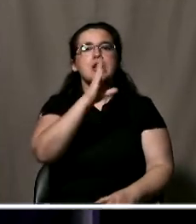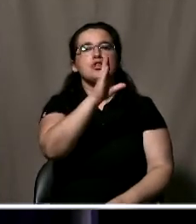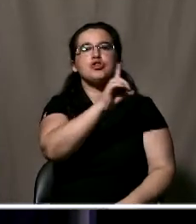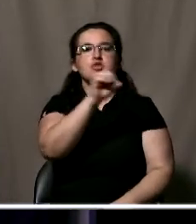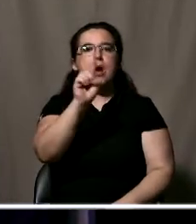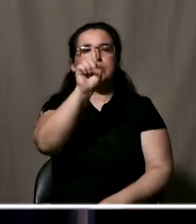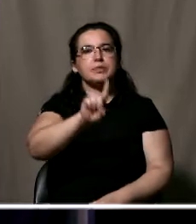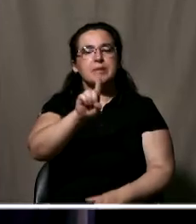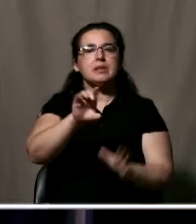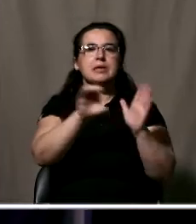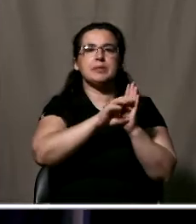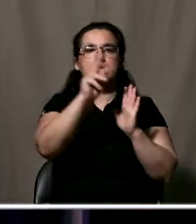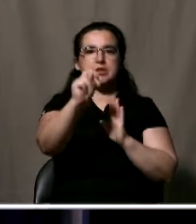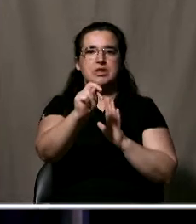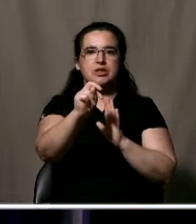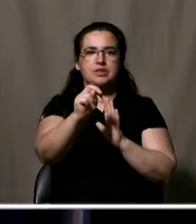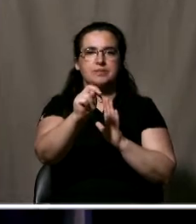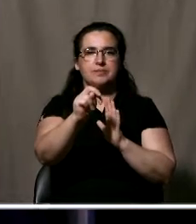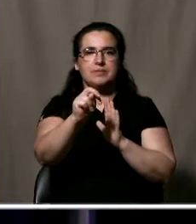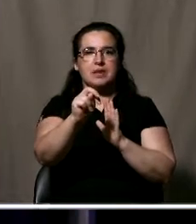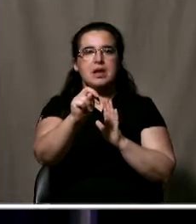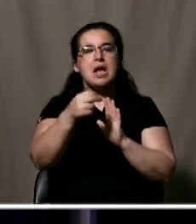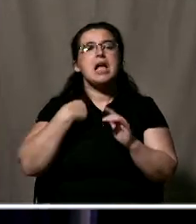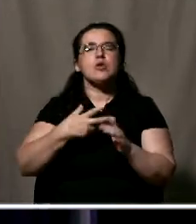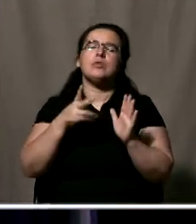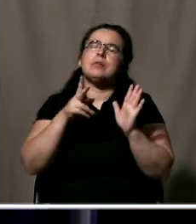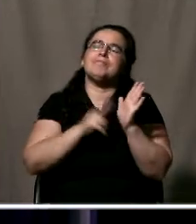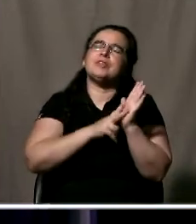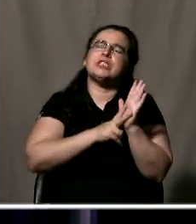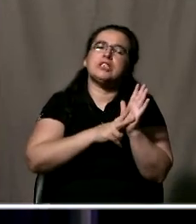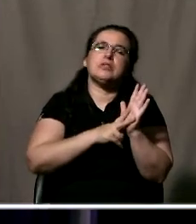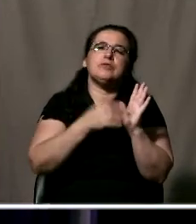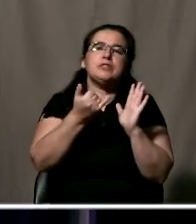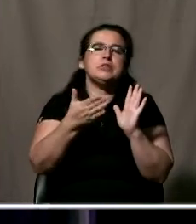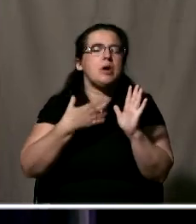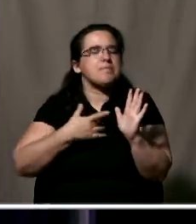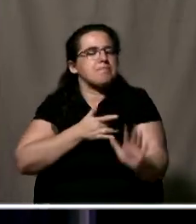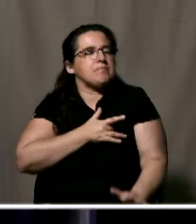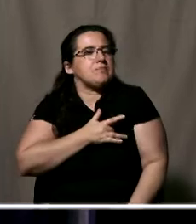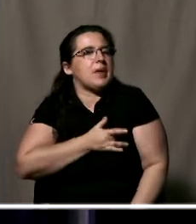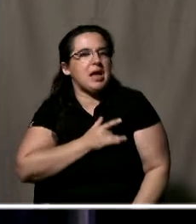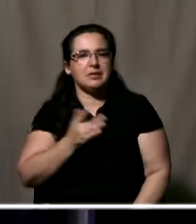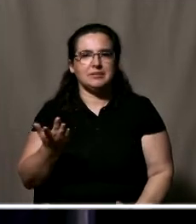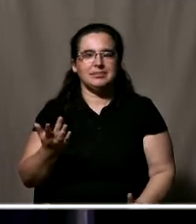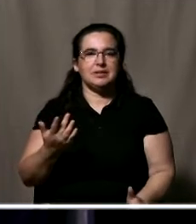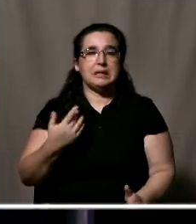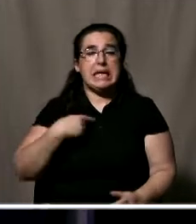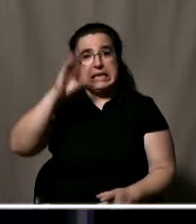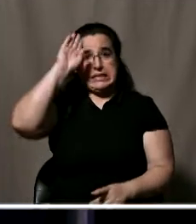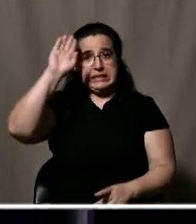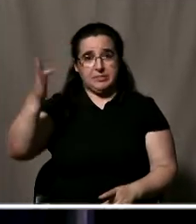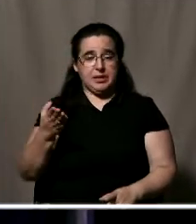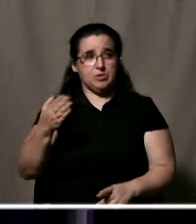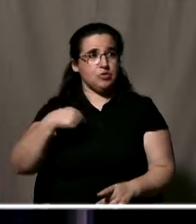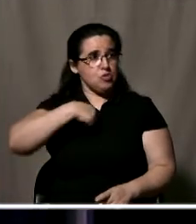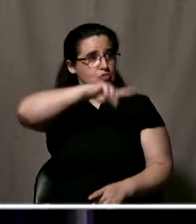3. I love it, verse 20. Eu gosto muito deste versículo, versículo For 20. For if our heart condemns us, sabendo que